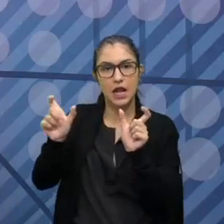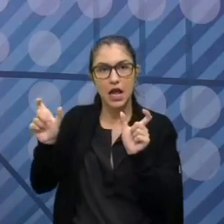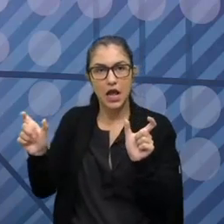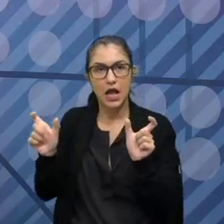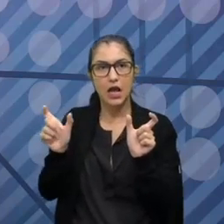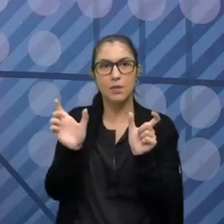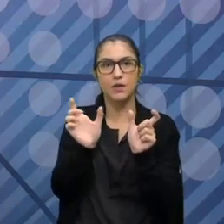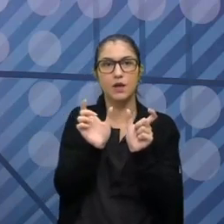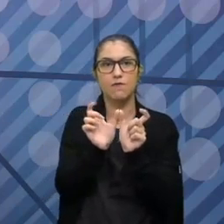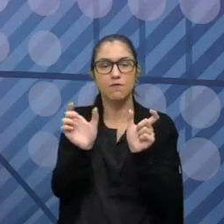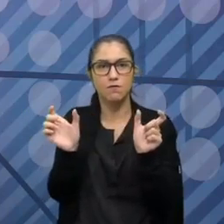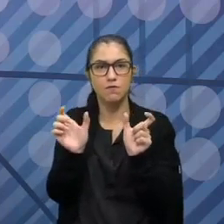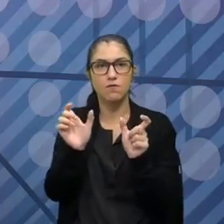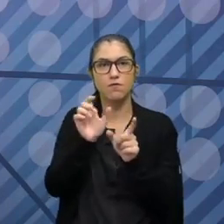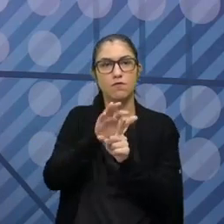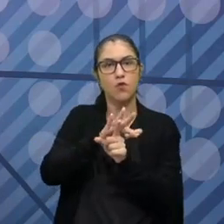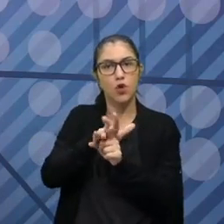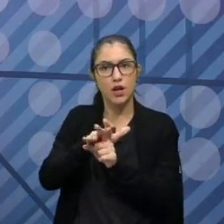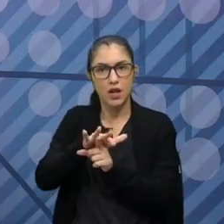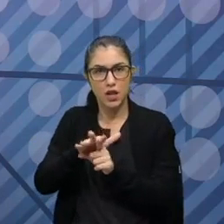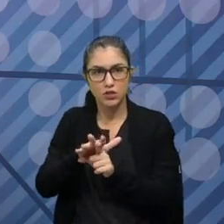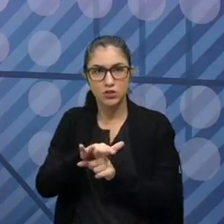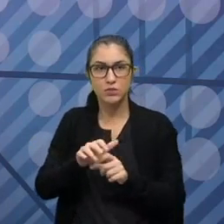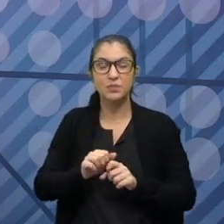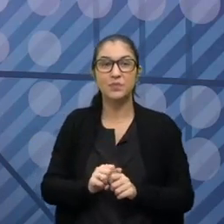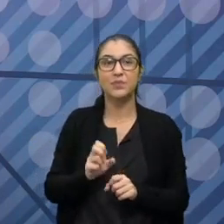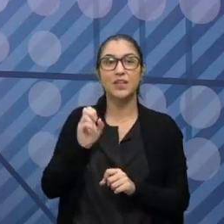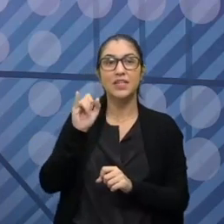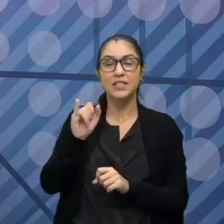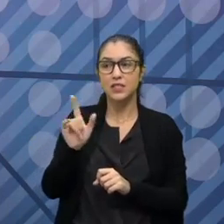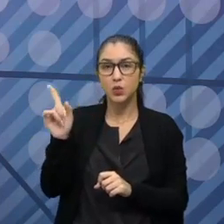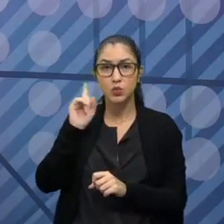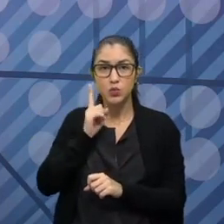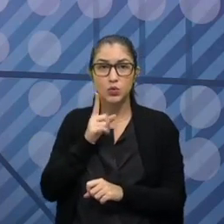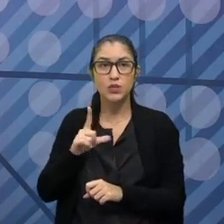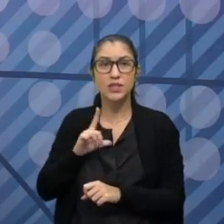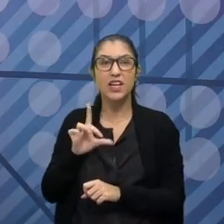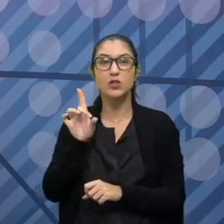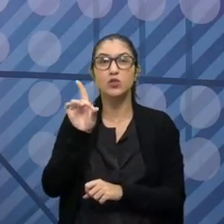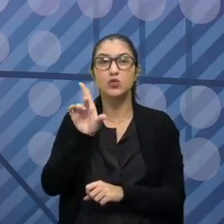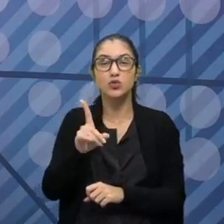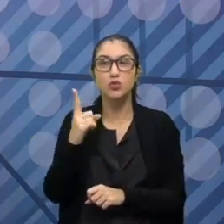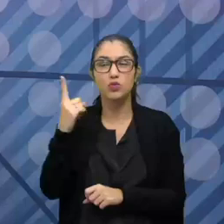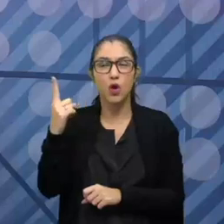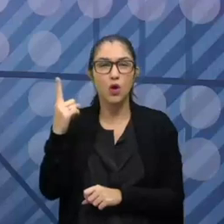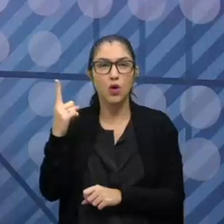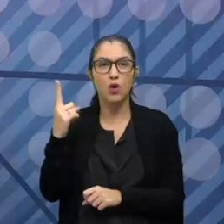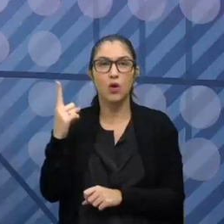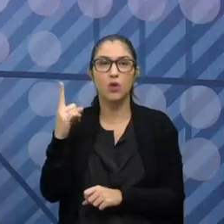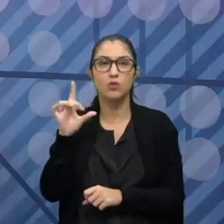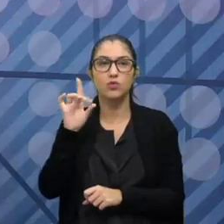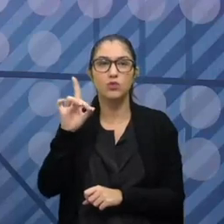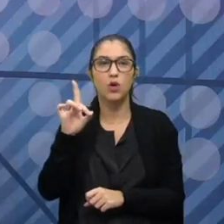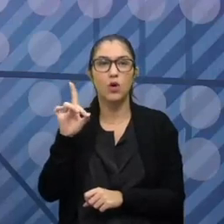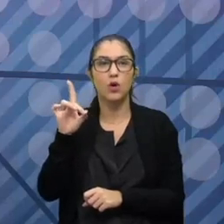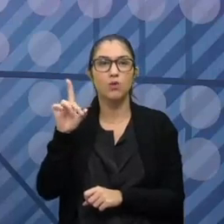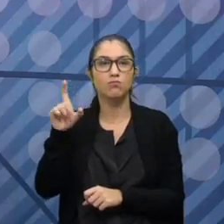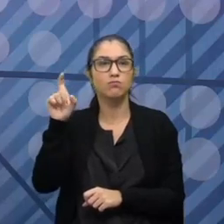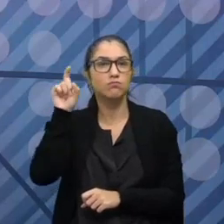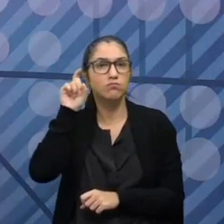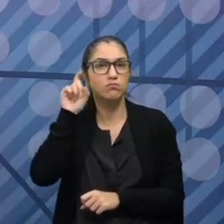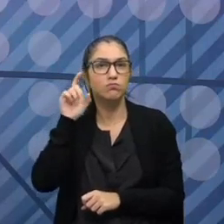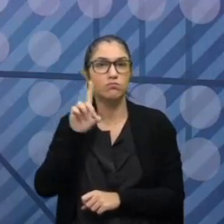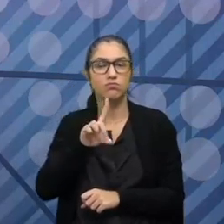a fonética, o som. Se o surdo tem só uma deficiência auditiva, ele não é surdo puro,